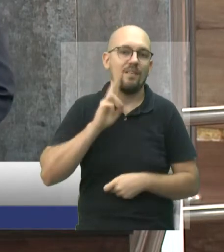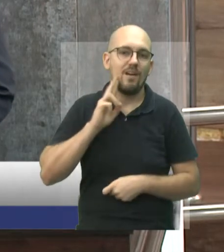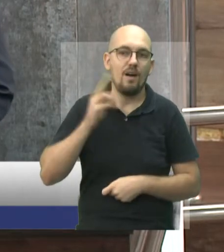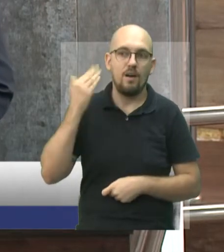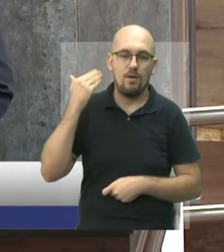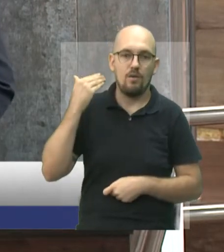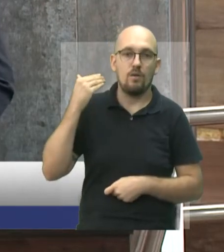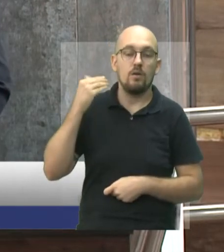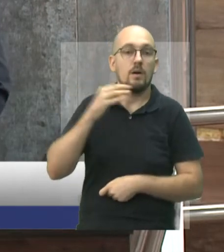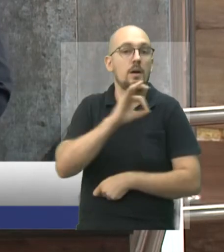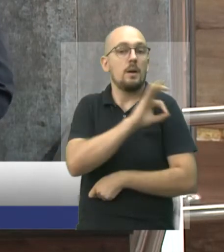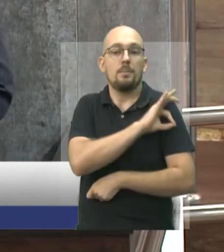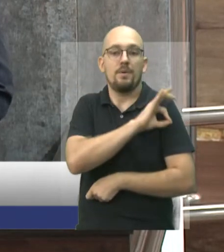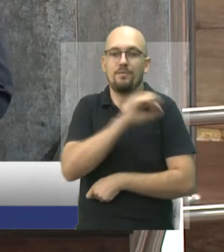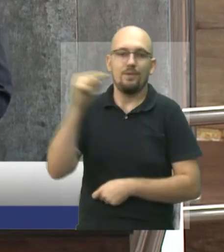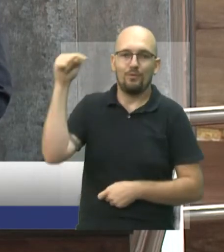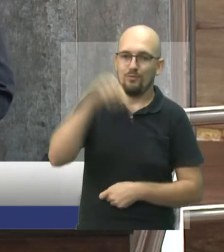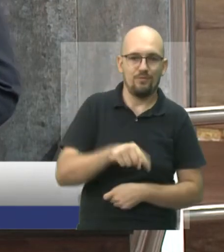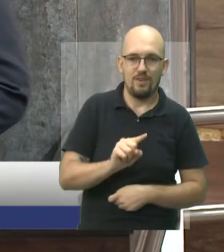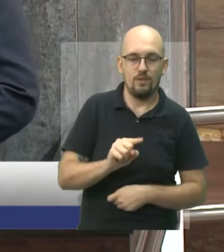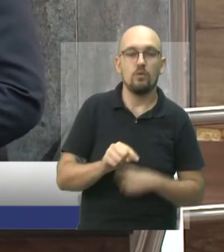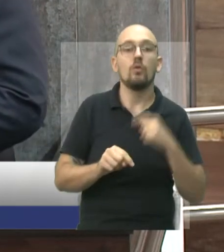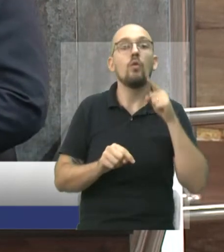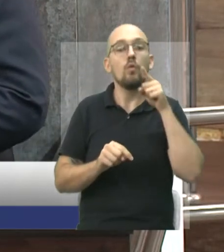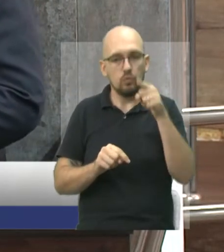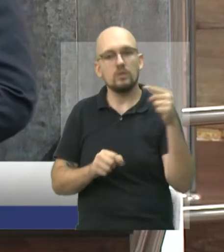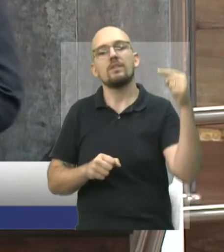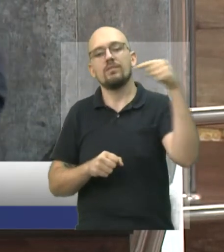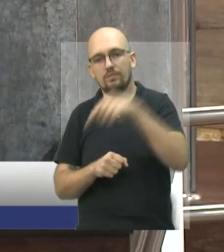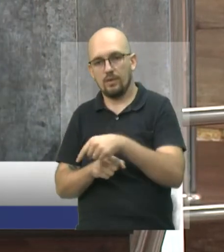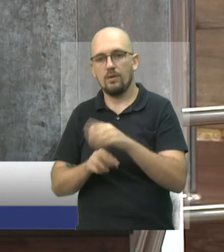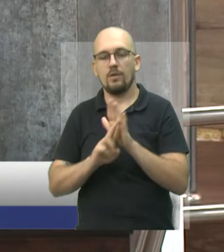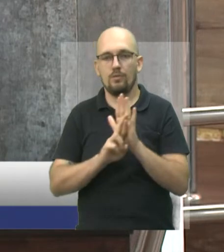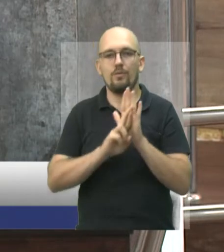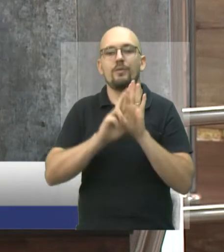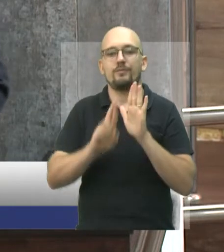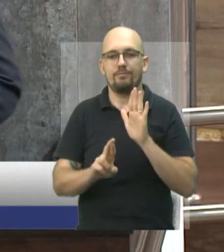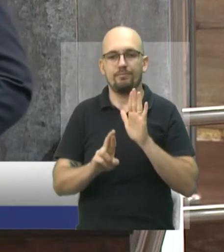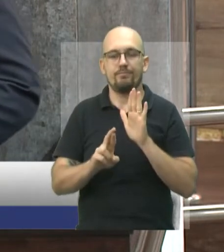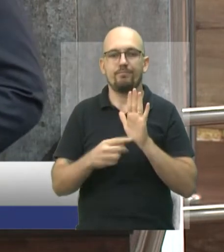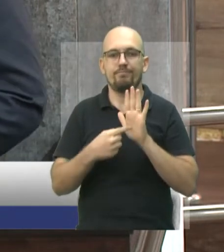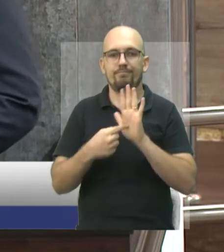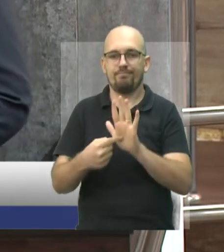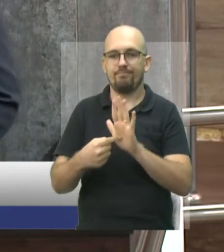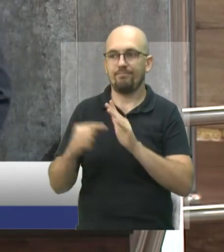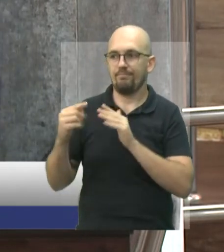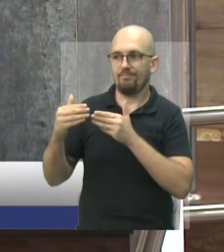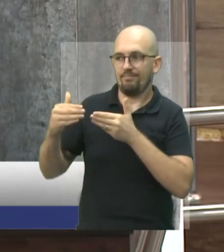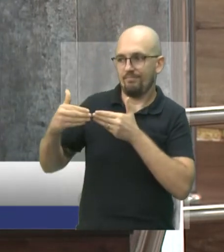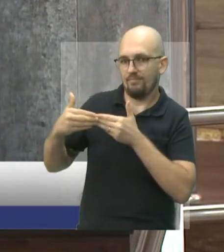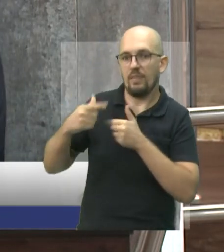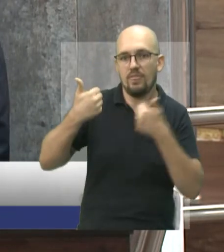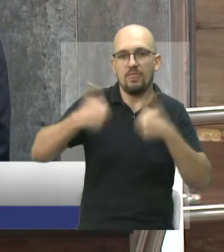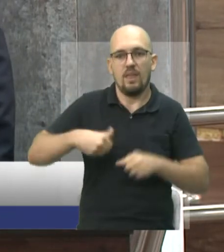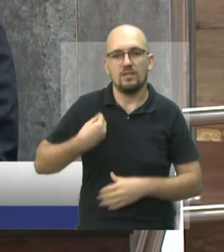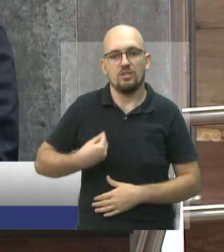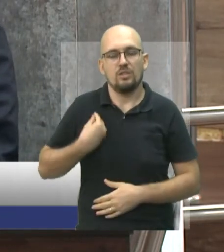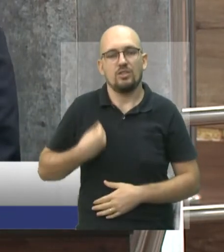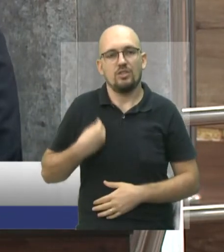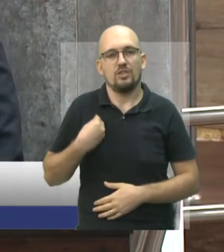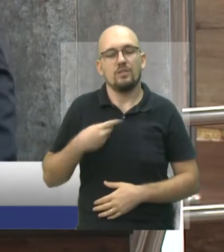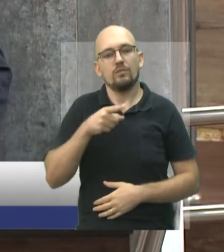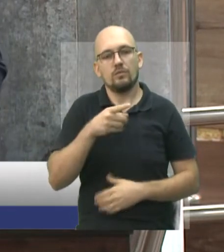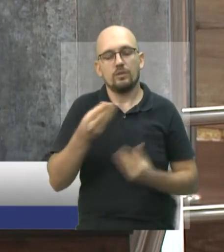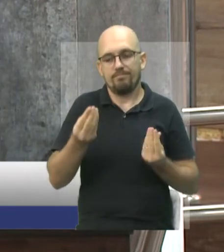veio. E você teve a humildade de vir e representar, apesar da situação que foi encerrada, você estava aqui e passou